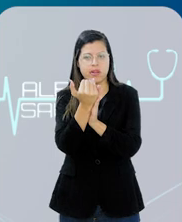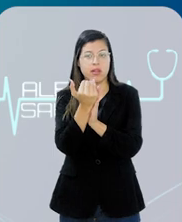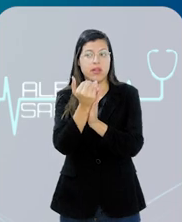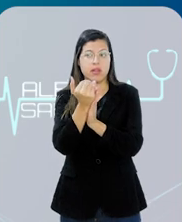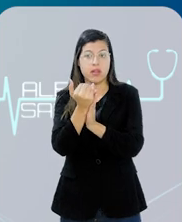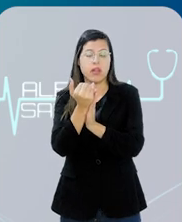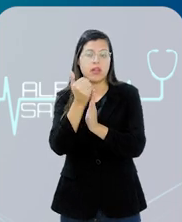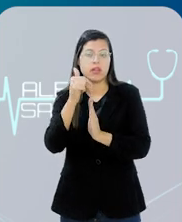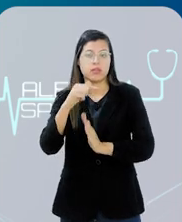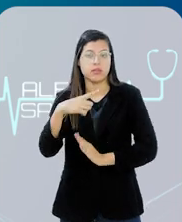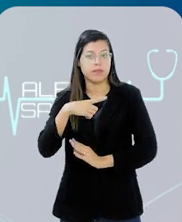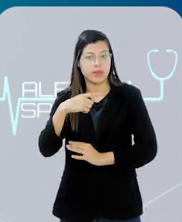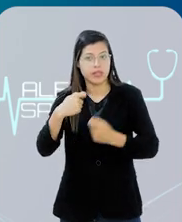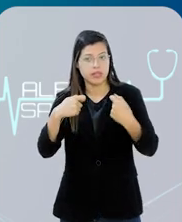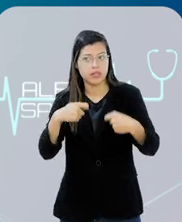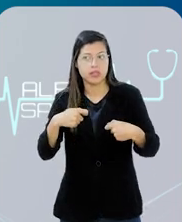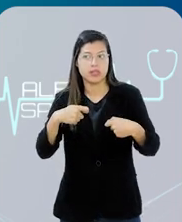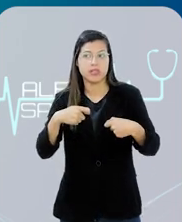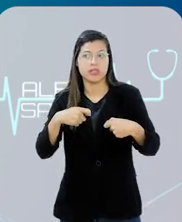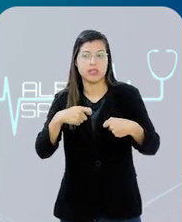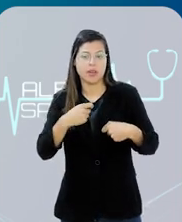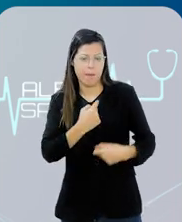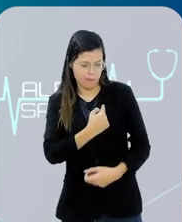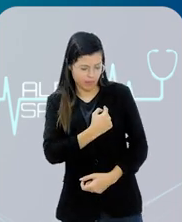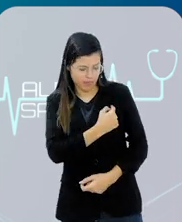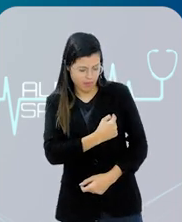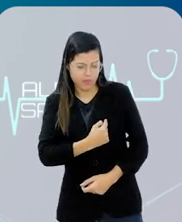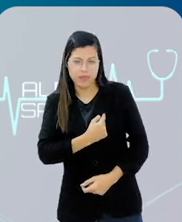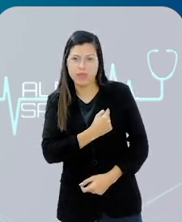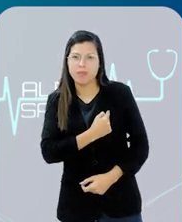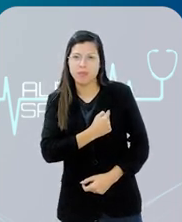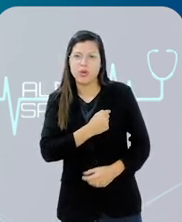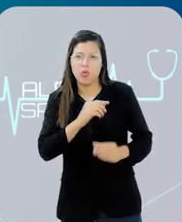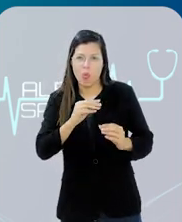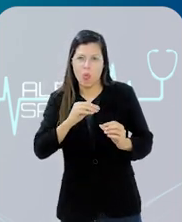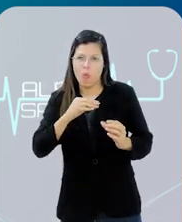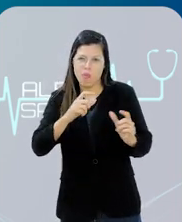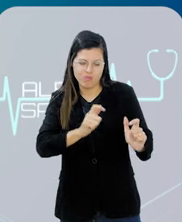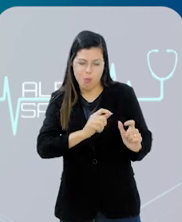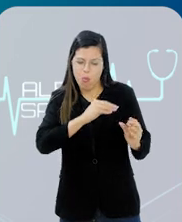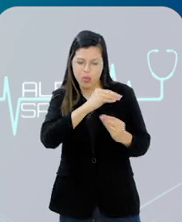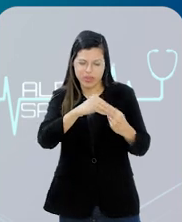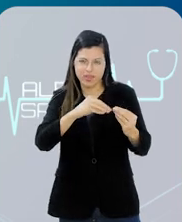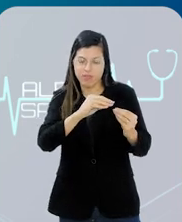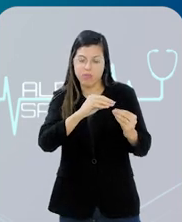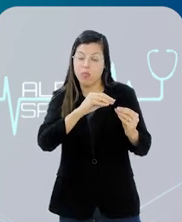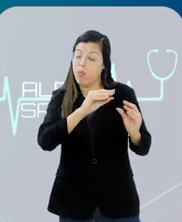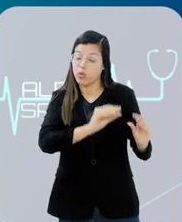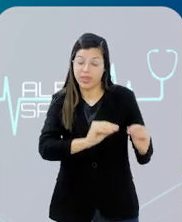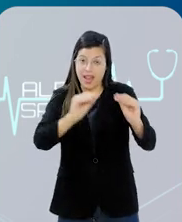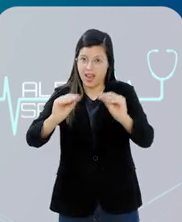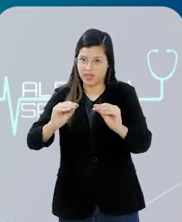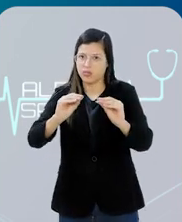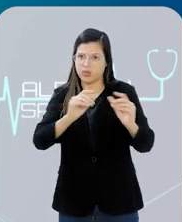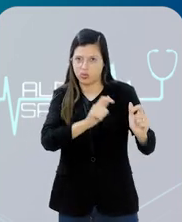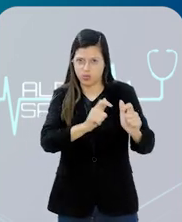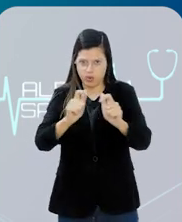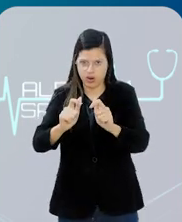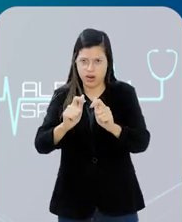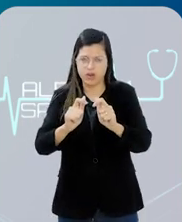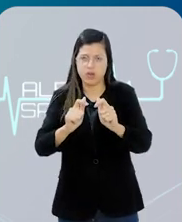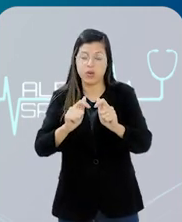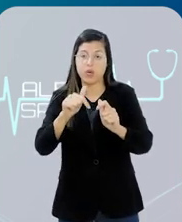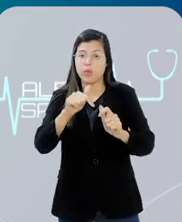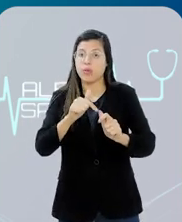essas são aquelas que a gente vai ter que reposicionar o mamilo e fazer muitos deslocamentos do mamilo. Então, são as cirurgias que o Matheus